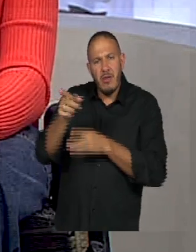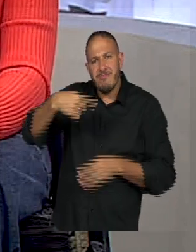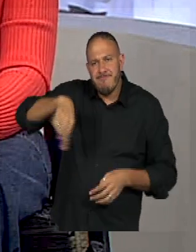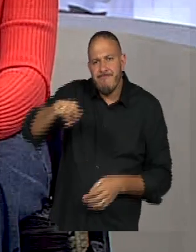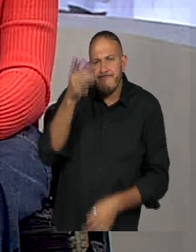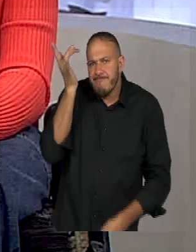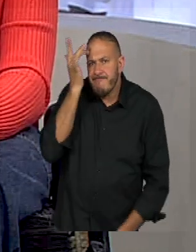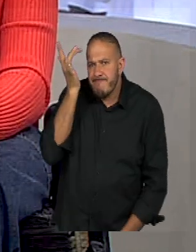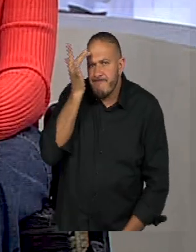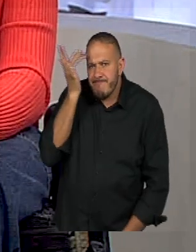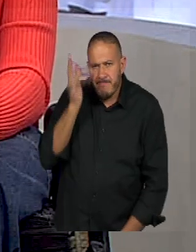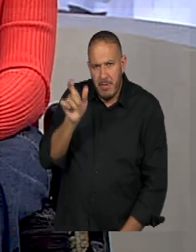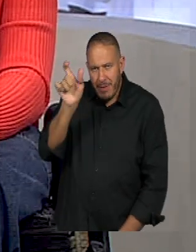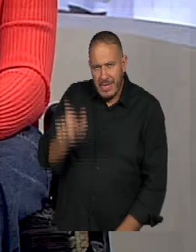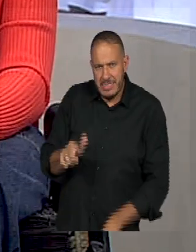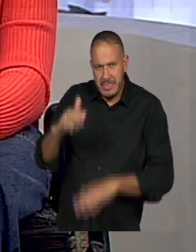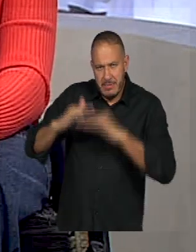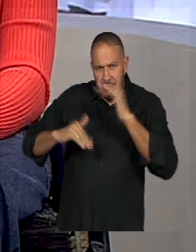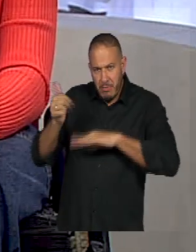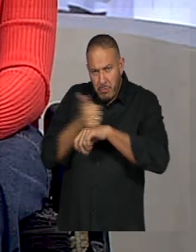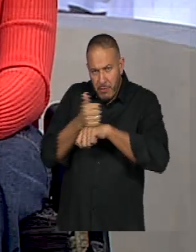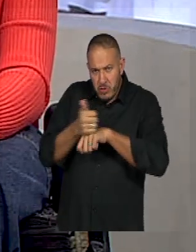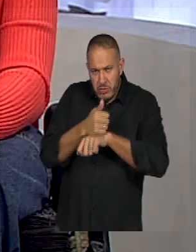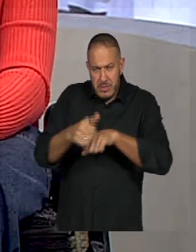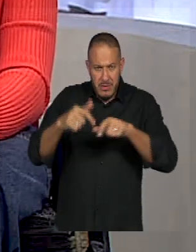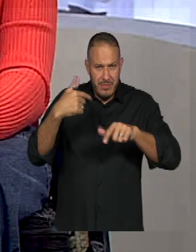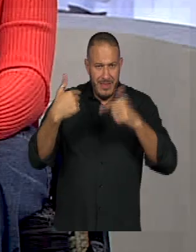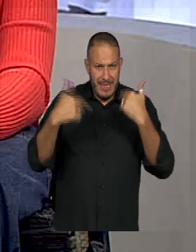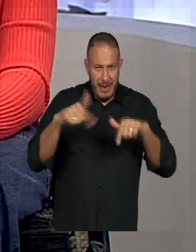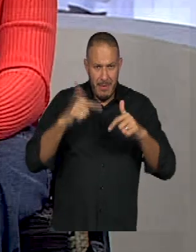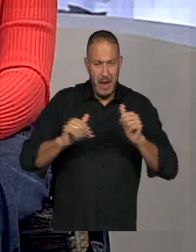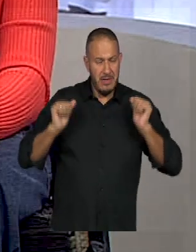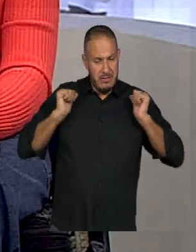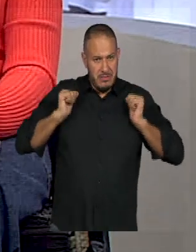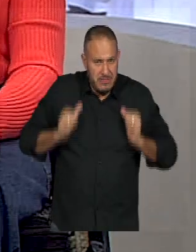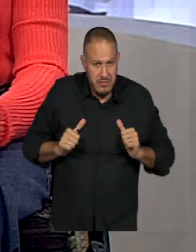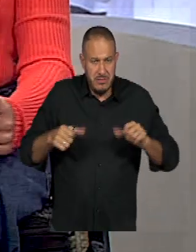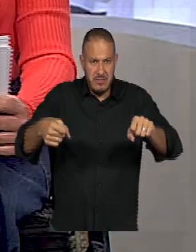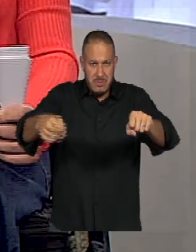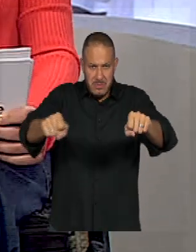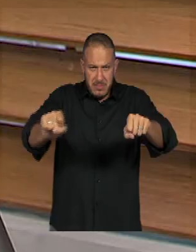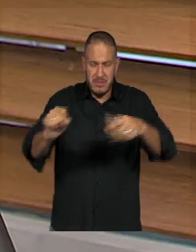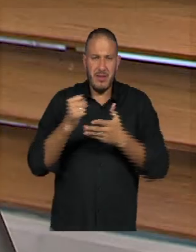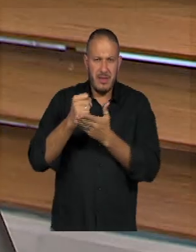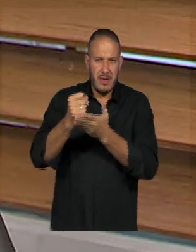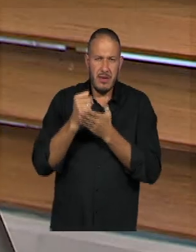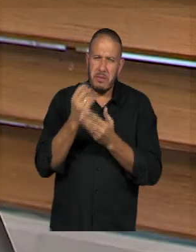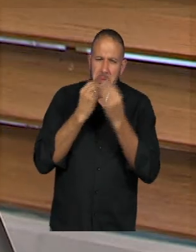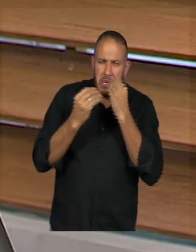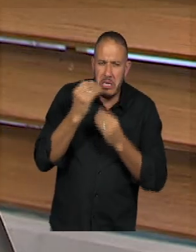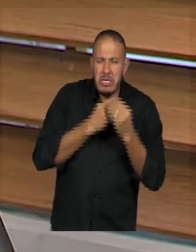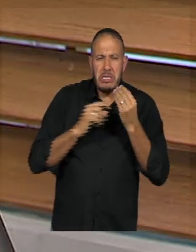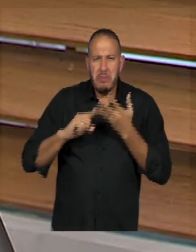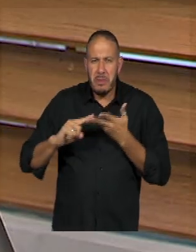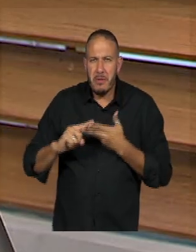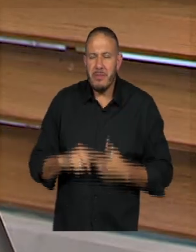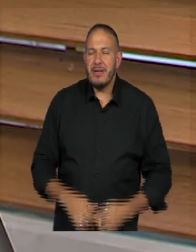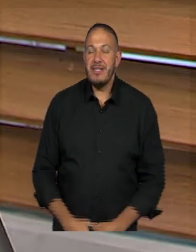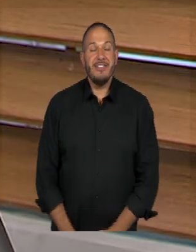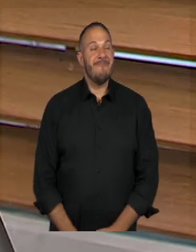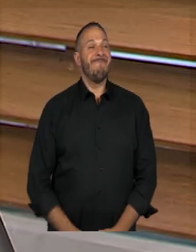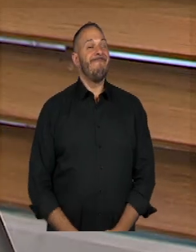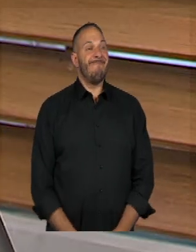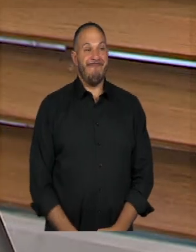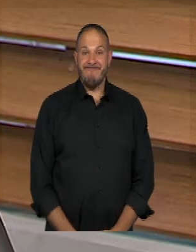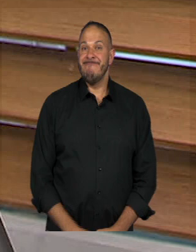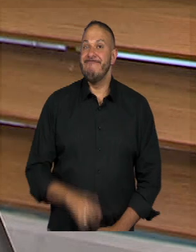de trânsito para essas pessoas que trabalham como entregadores? Esse assunto é bastante polêmico.